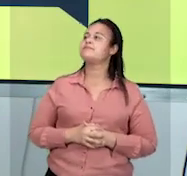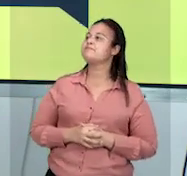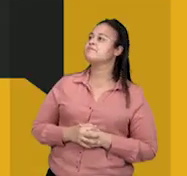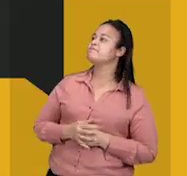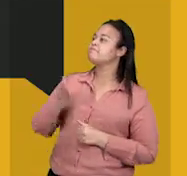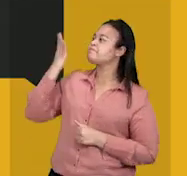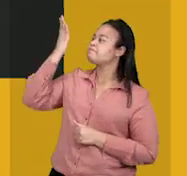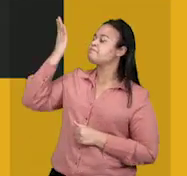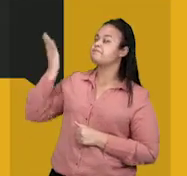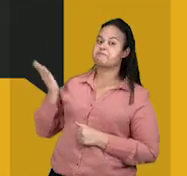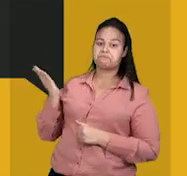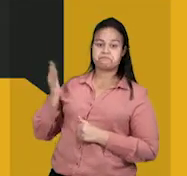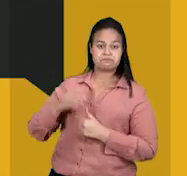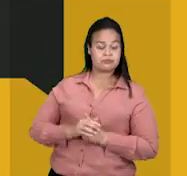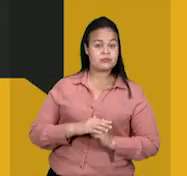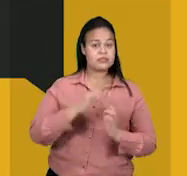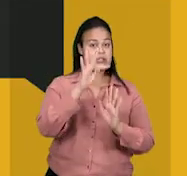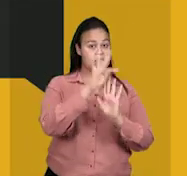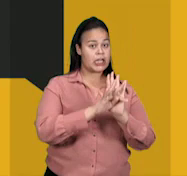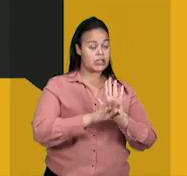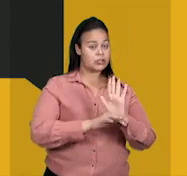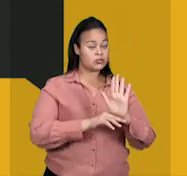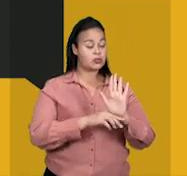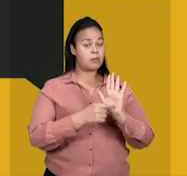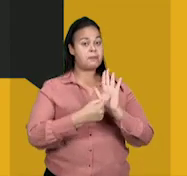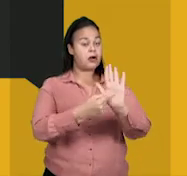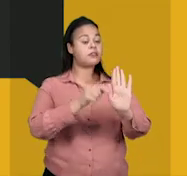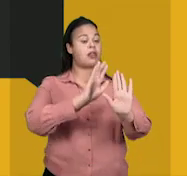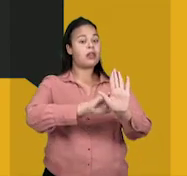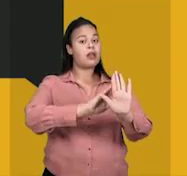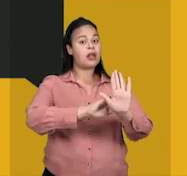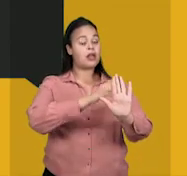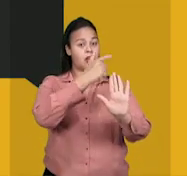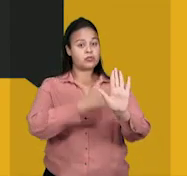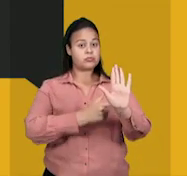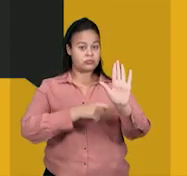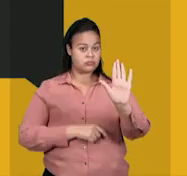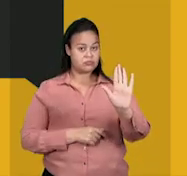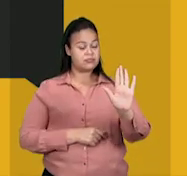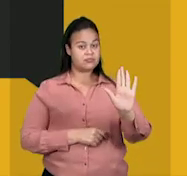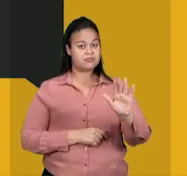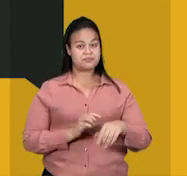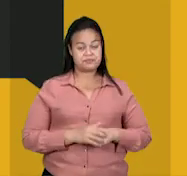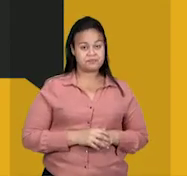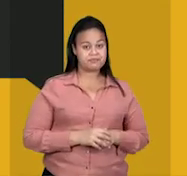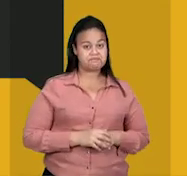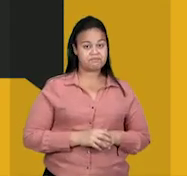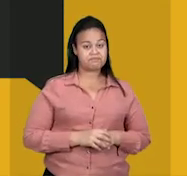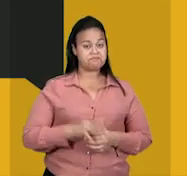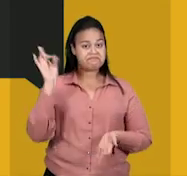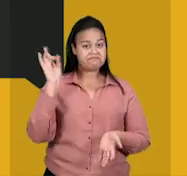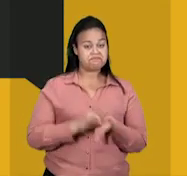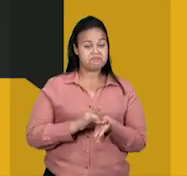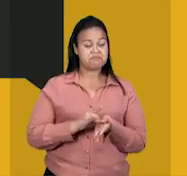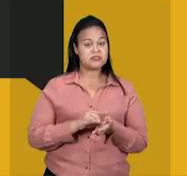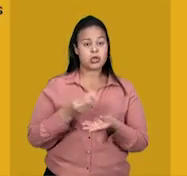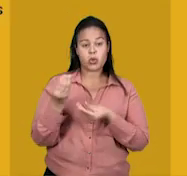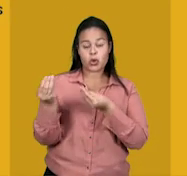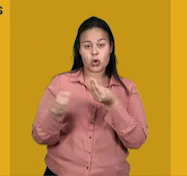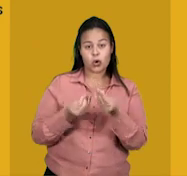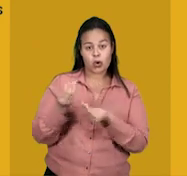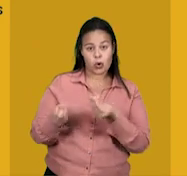O texto aponta que a subjetivação se efetiva numa dimensão